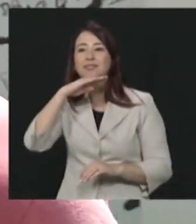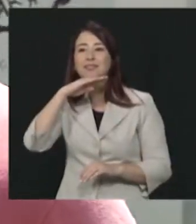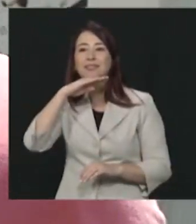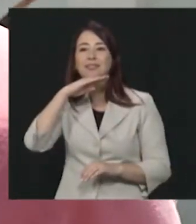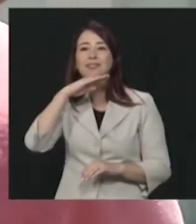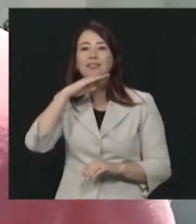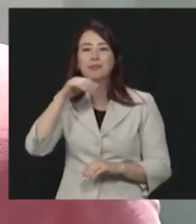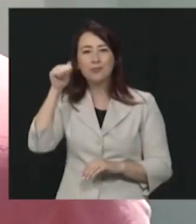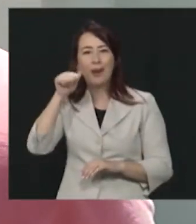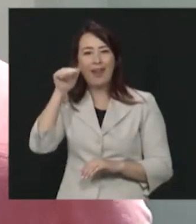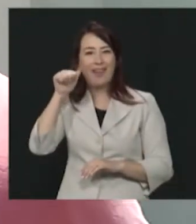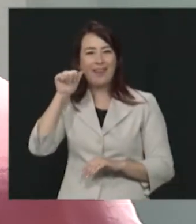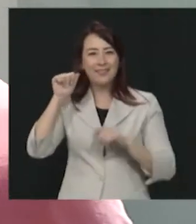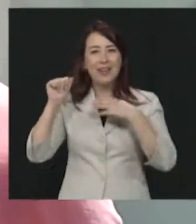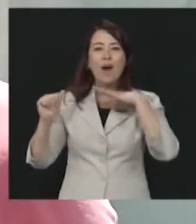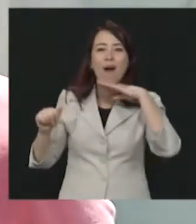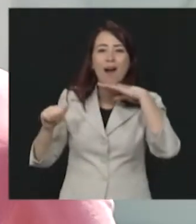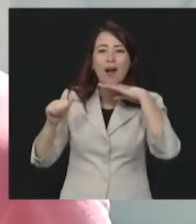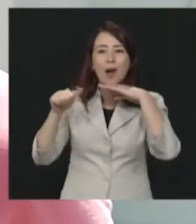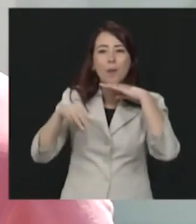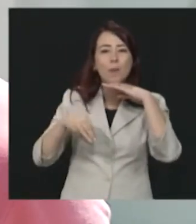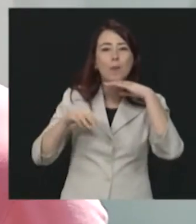a mulher. É? É mulher?